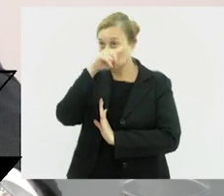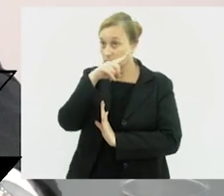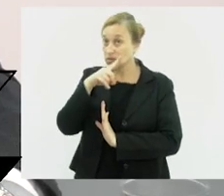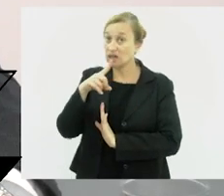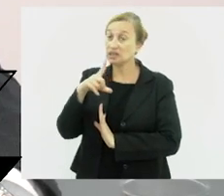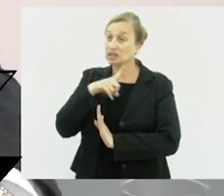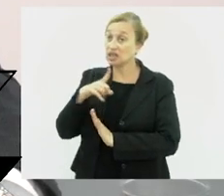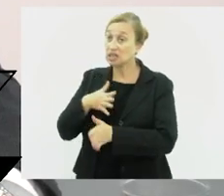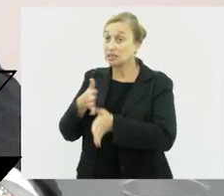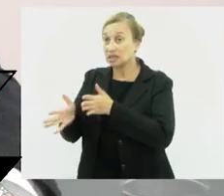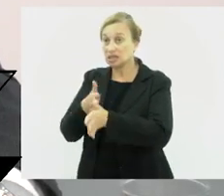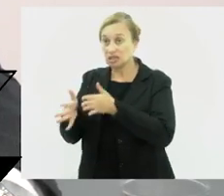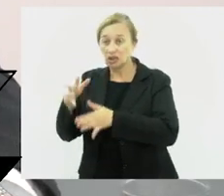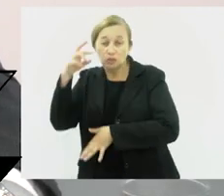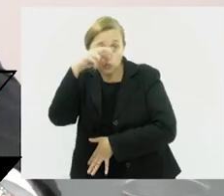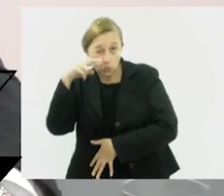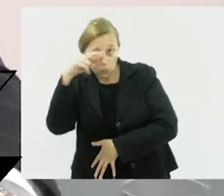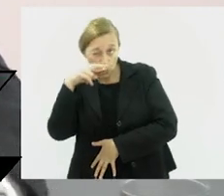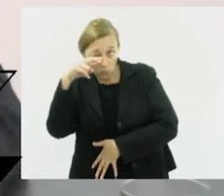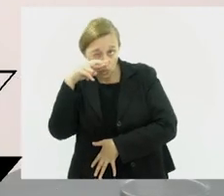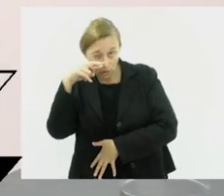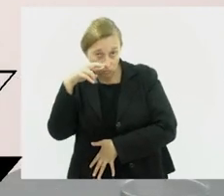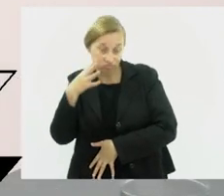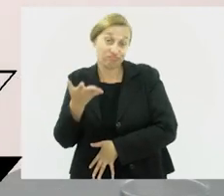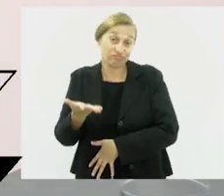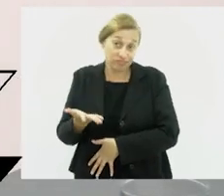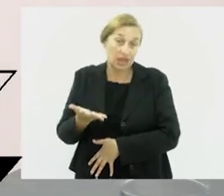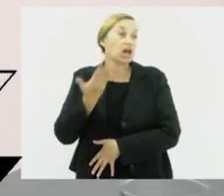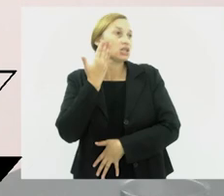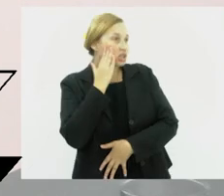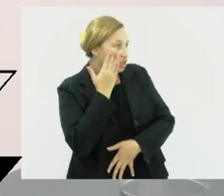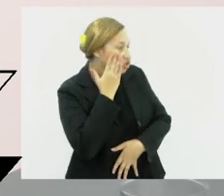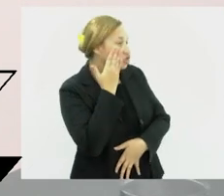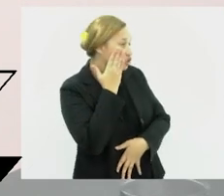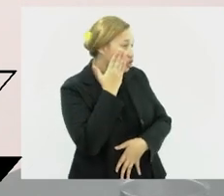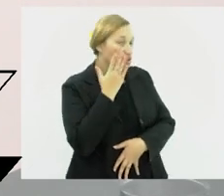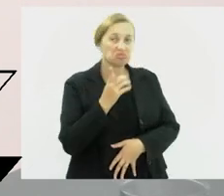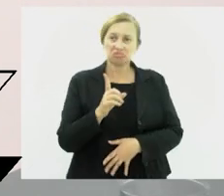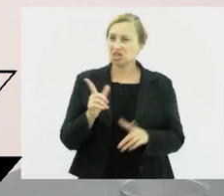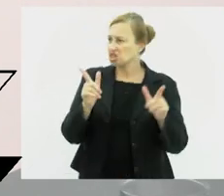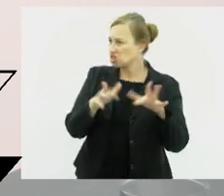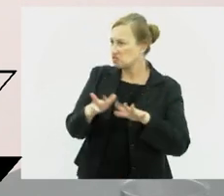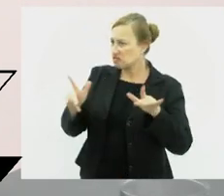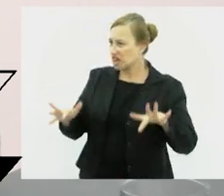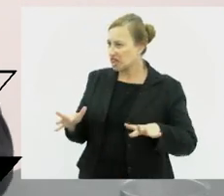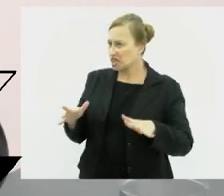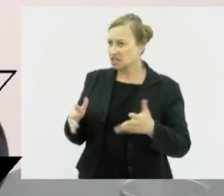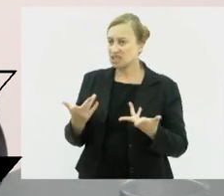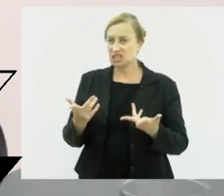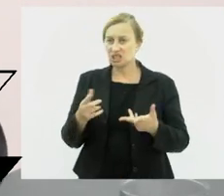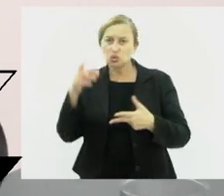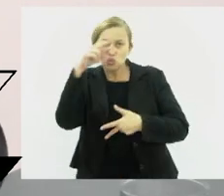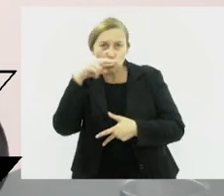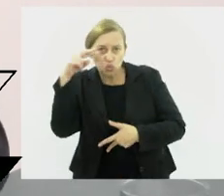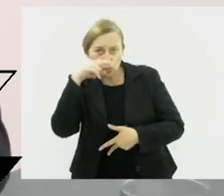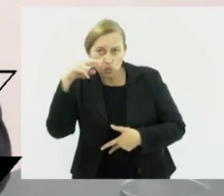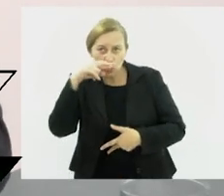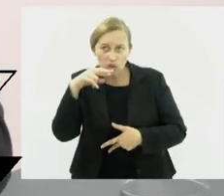acesso, portanto, de fiscalização. Entendi assim. Não, claro. Isso não faz diferença na questão da avaliação da ocorrência em